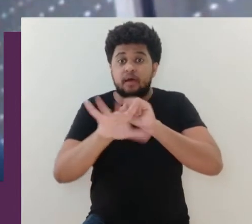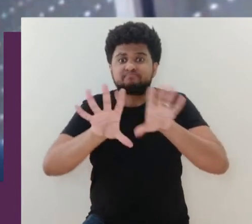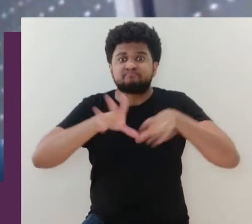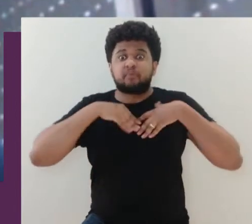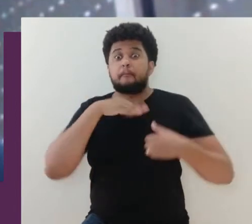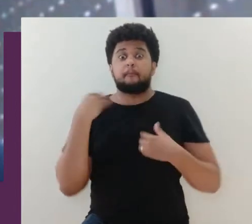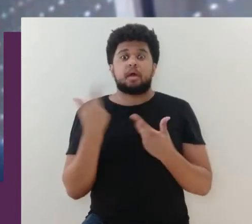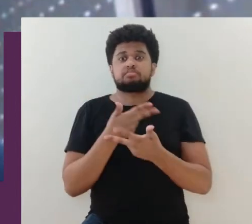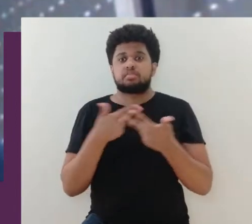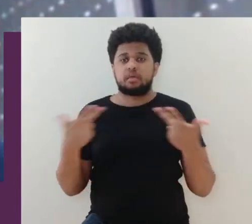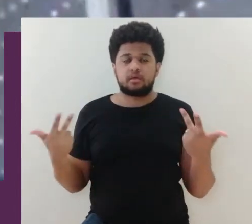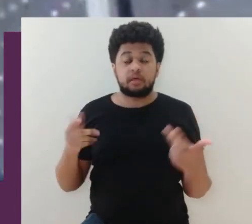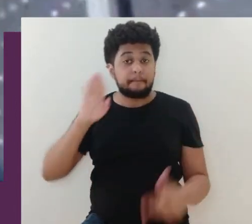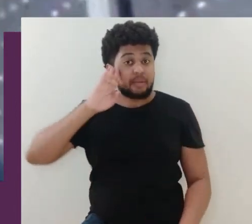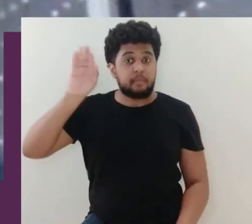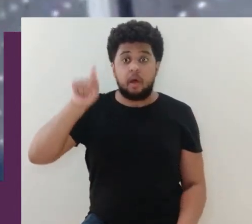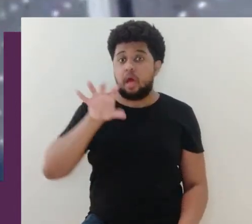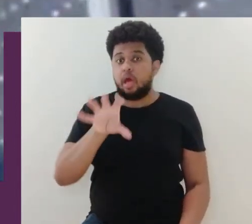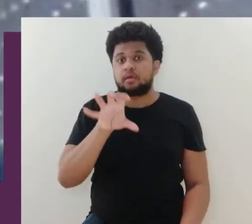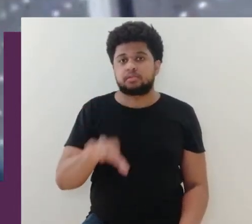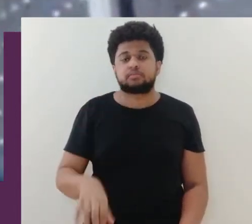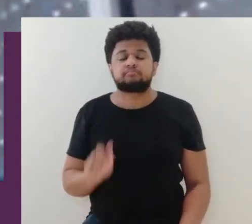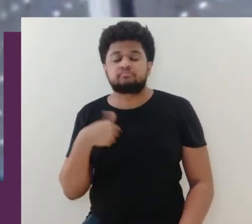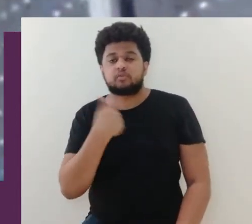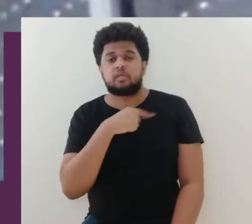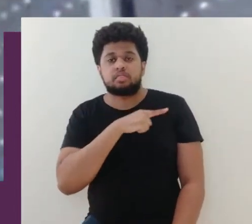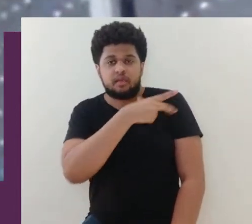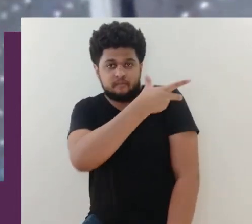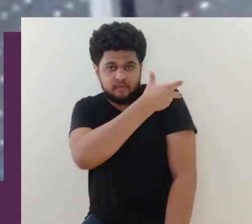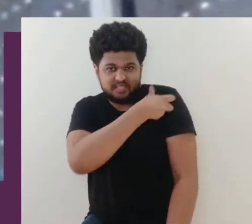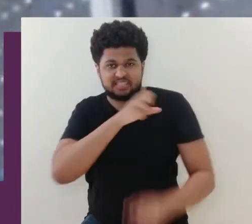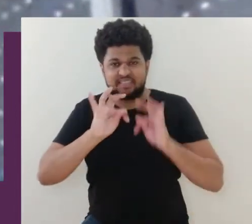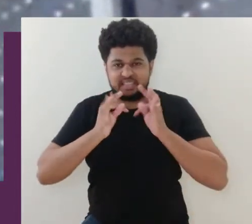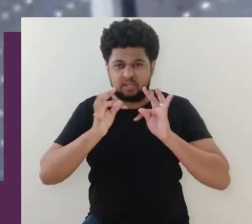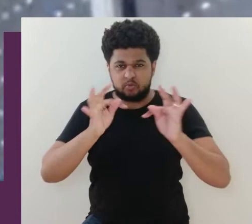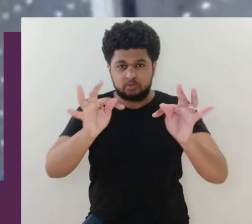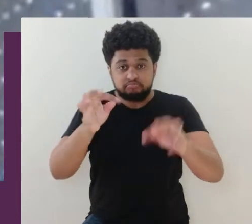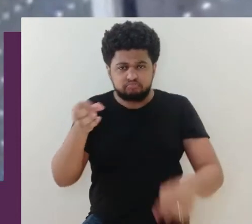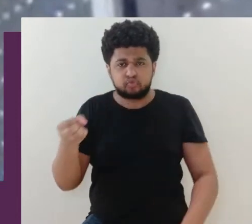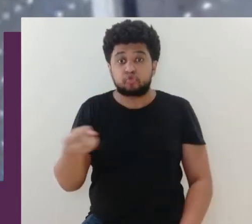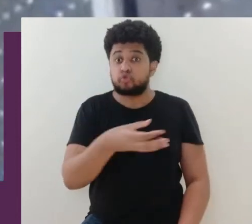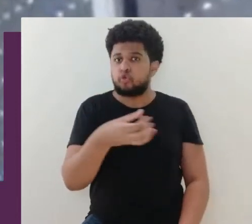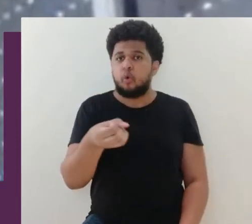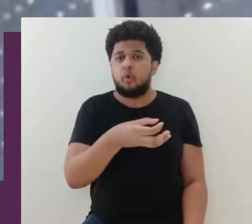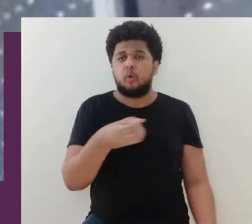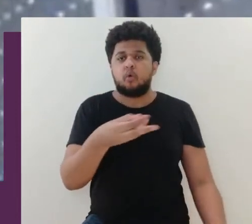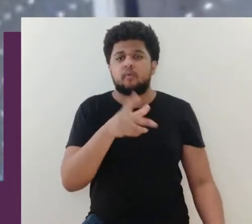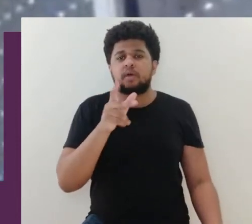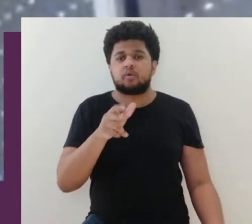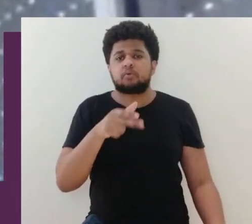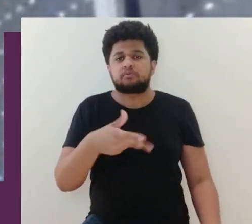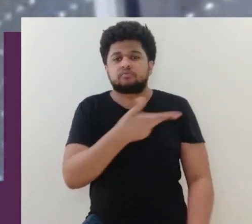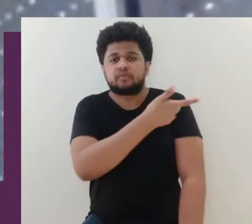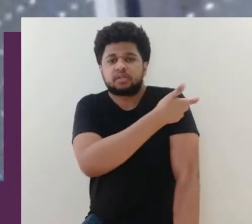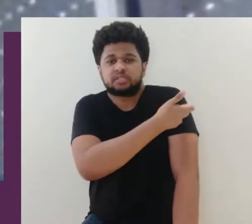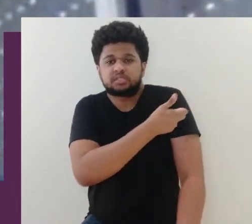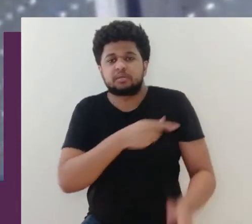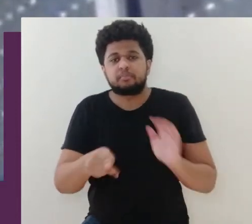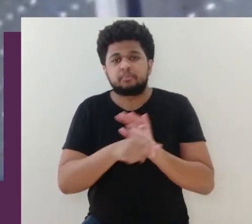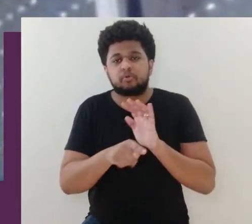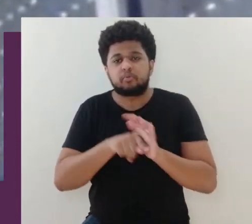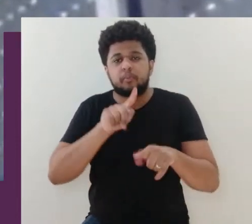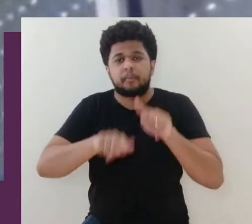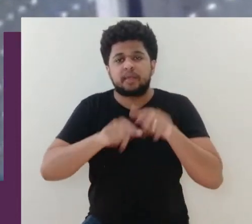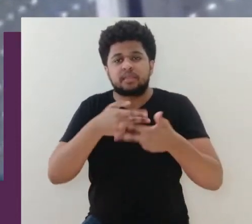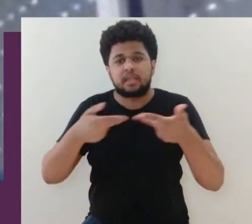pessoas. A função principal é essa. Como nós temos vacinas com tecnologias inovadoras, como, por exemplo, as vacinas de material